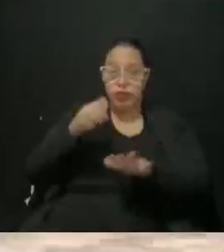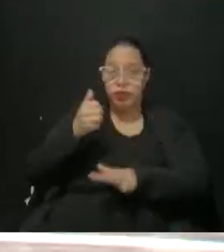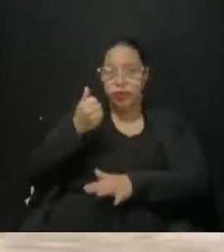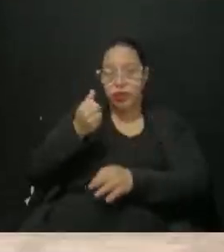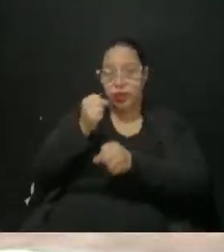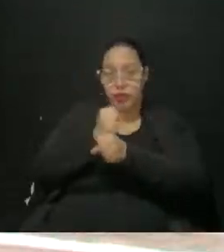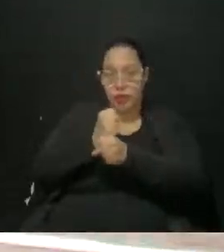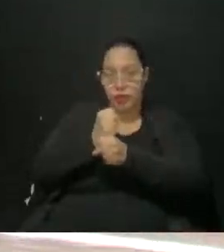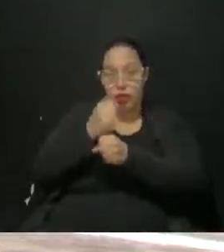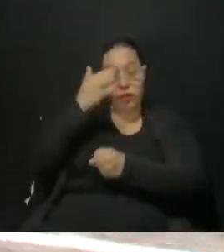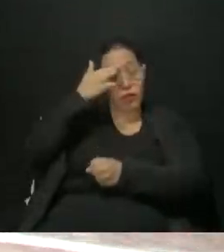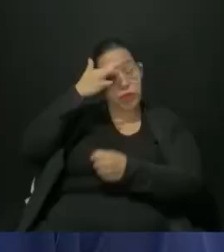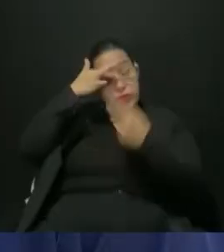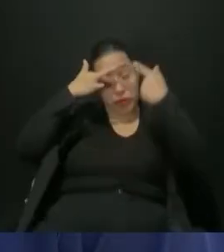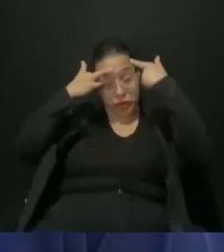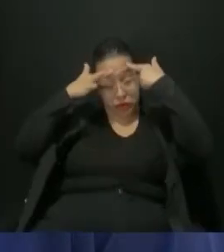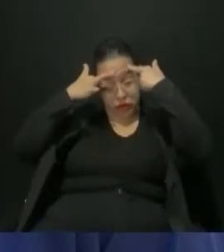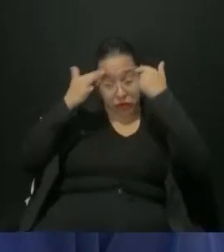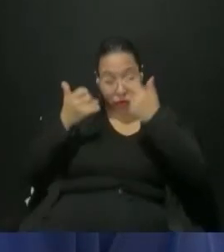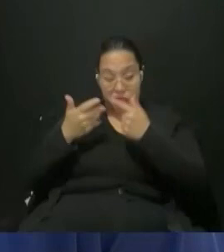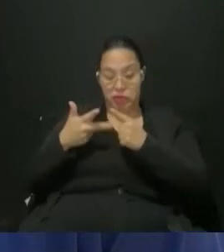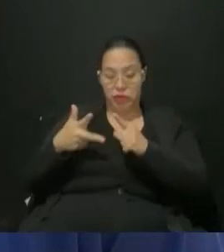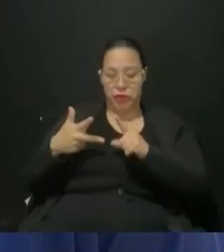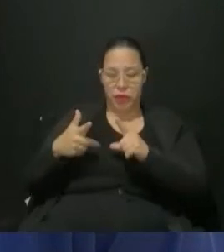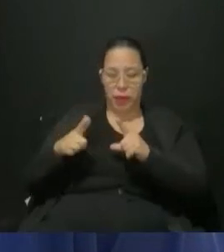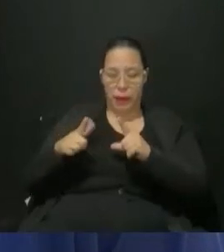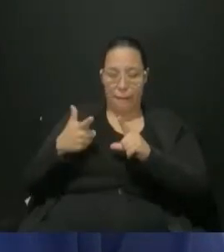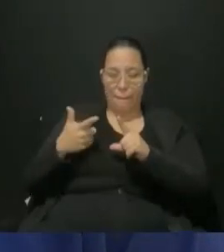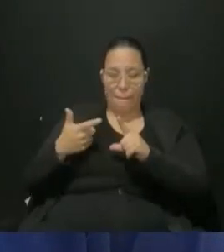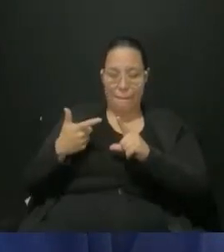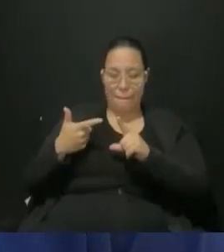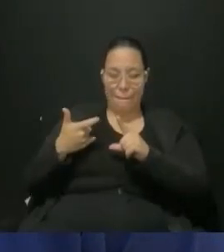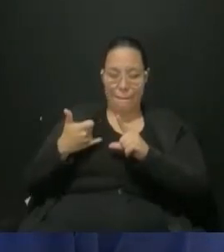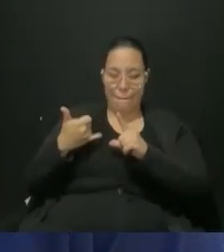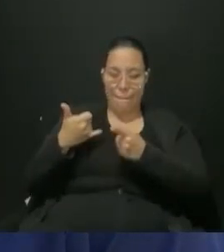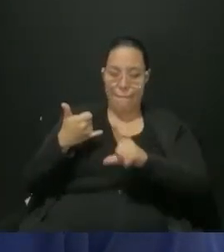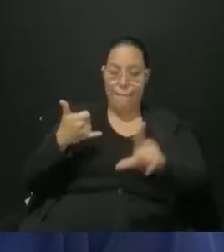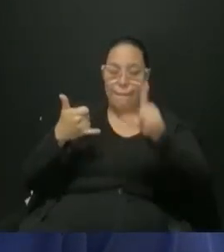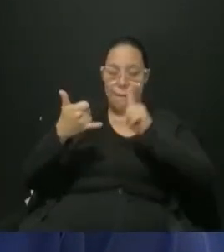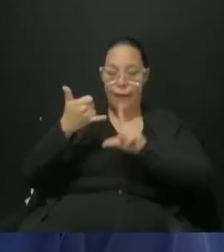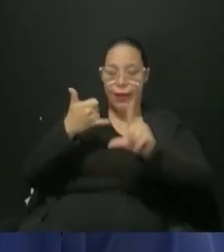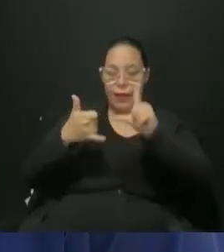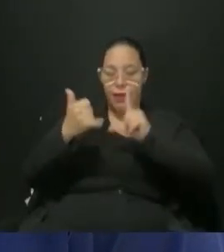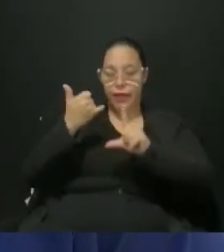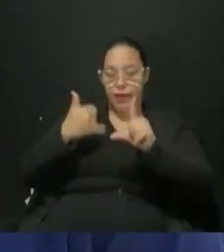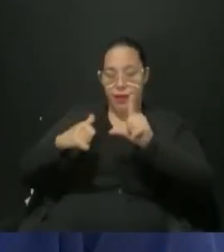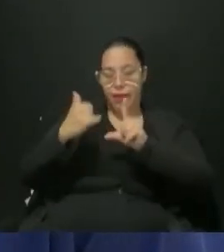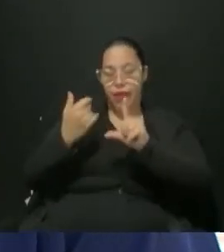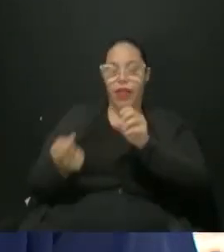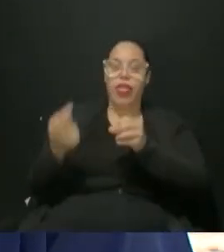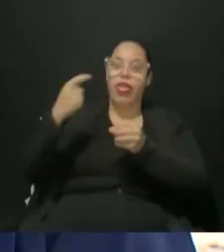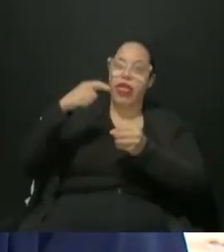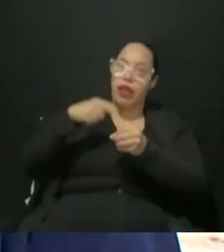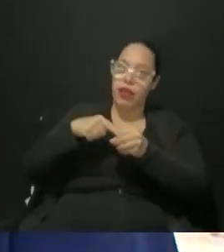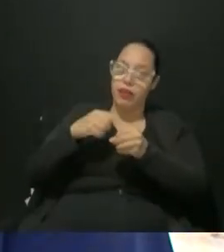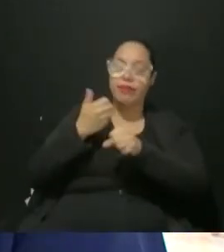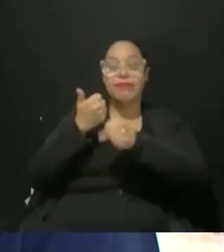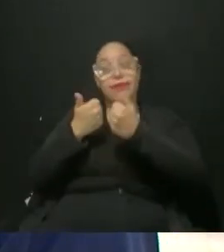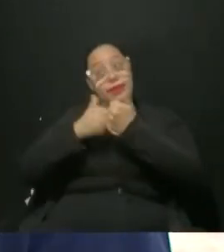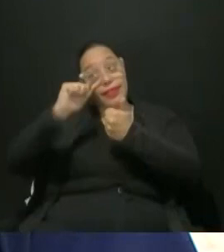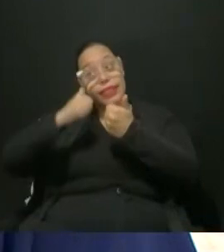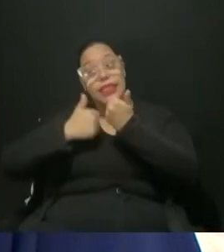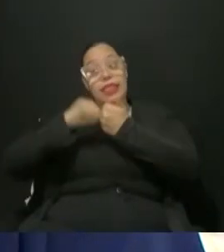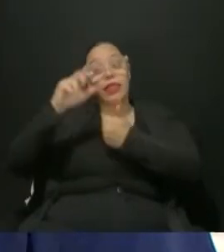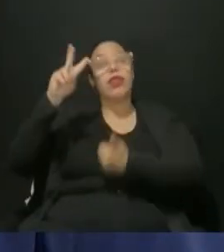tem a duração de um ano sobretudo a gente pensa na ludicidade né voltada pra criança então quando a gente faz esse trabalho que